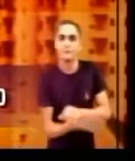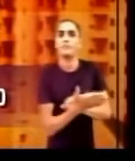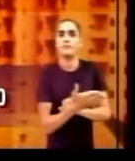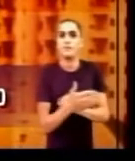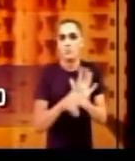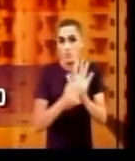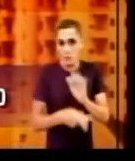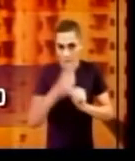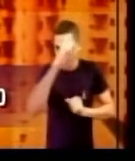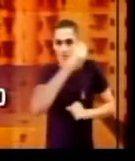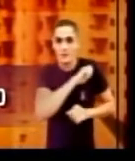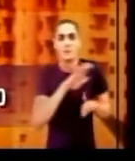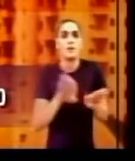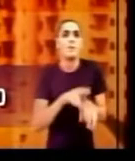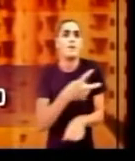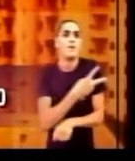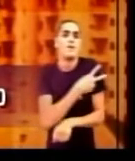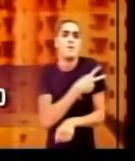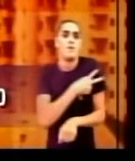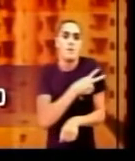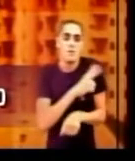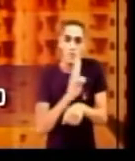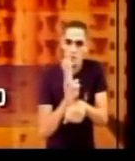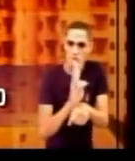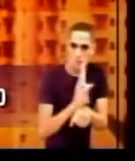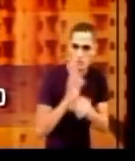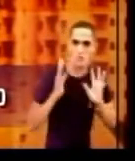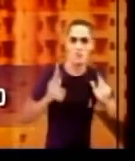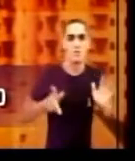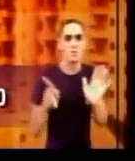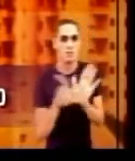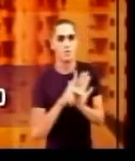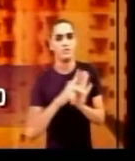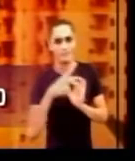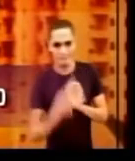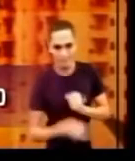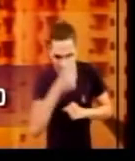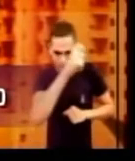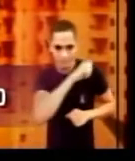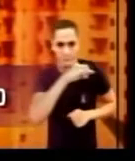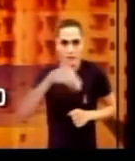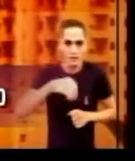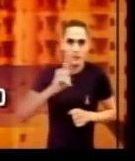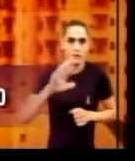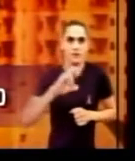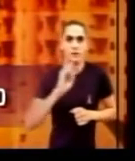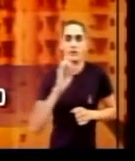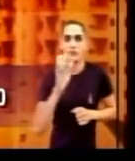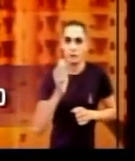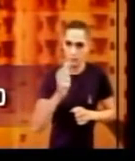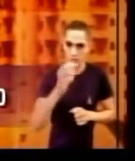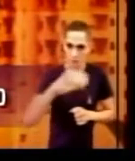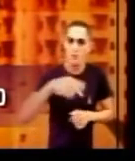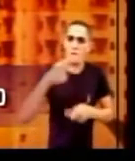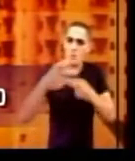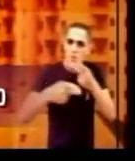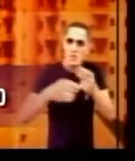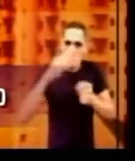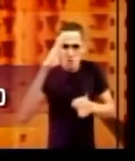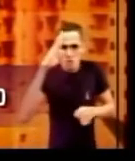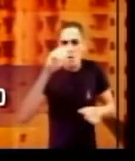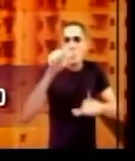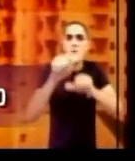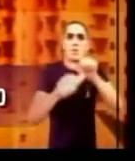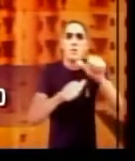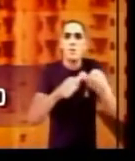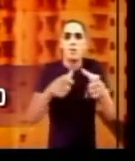também da gerente da Vigilância Sanitária de Rio Preto, Miriam Volk, que vai falar sobre as principais mudanças no funcionamento de